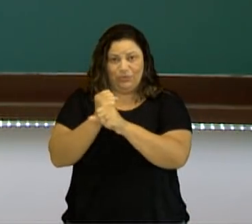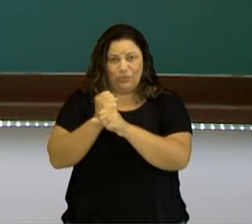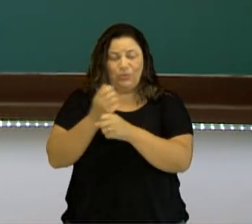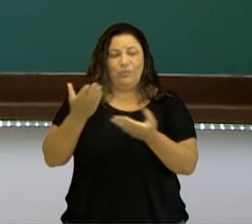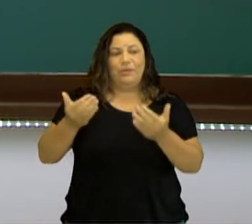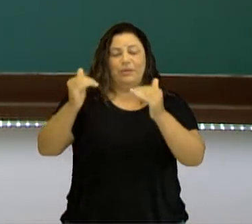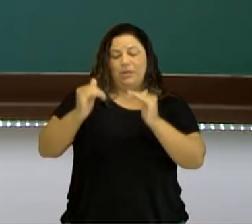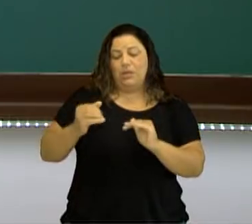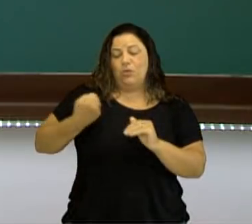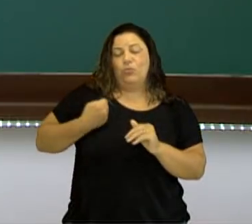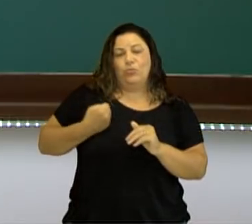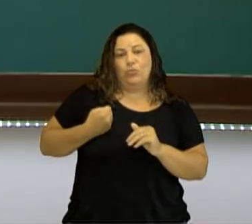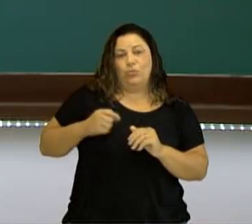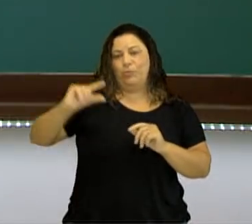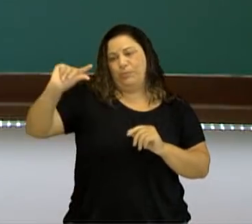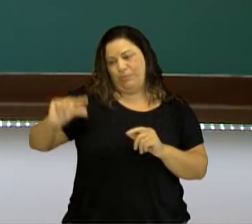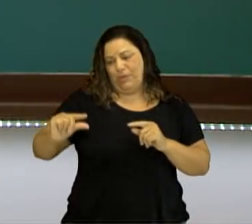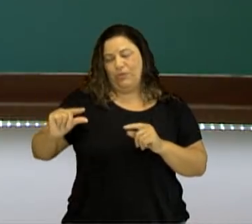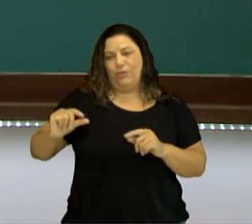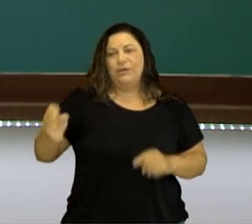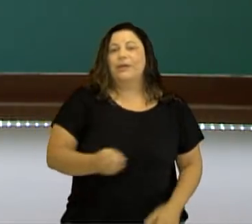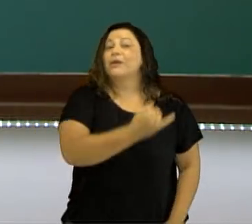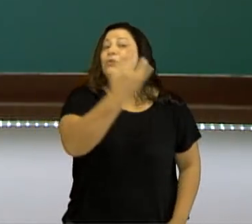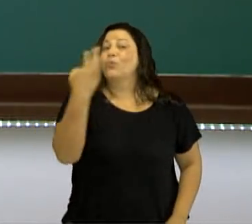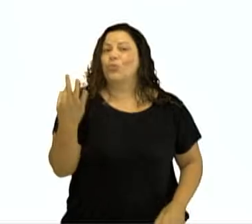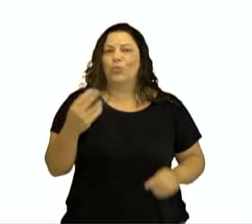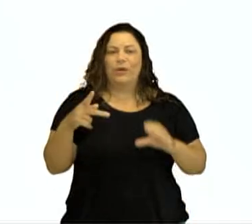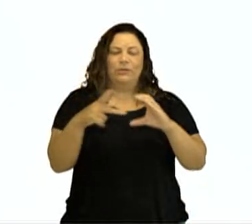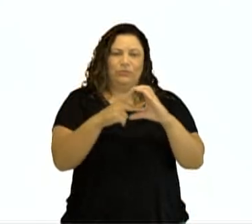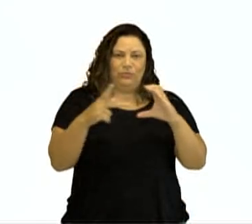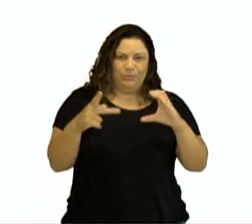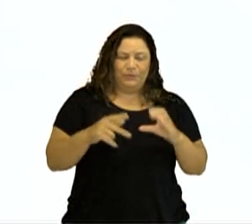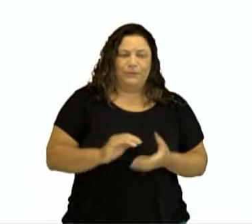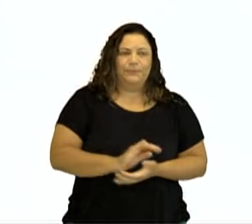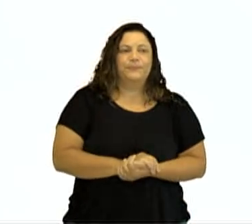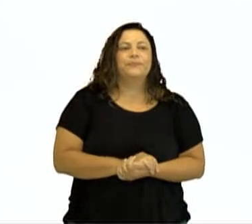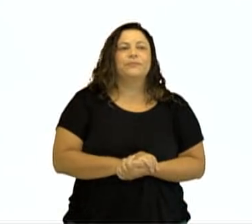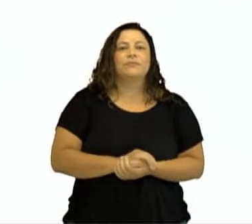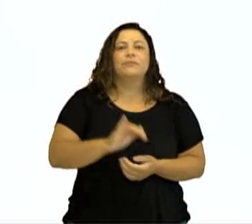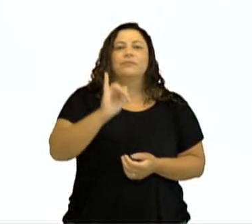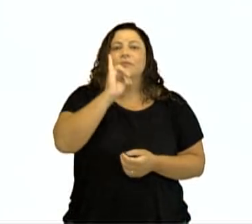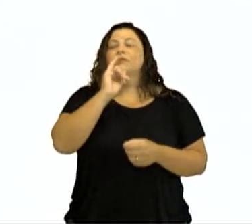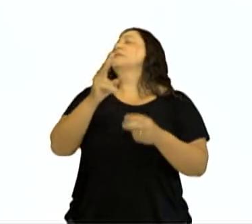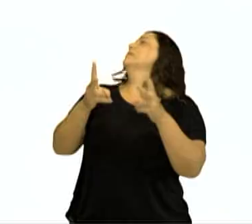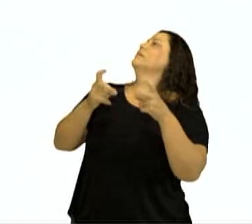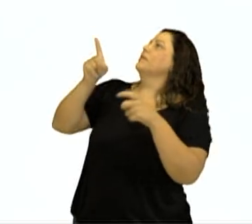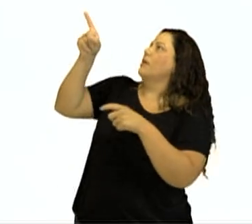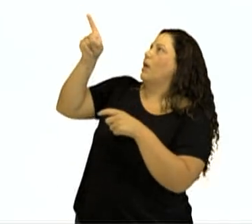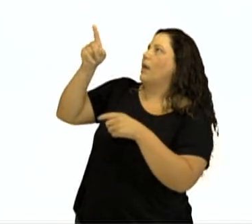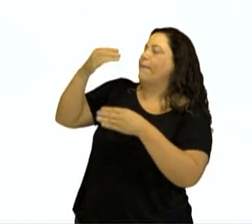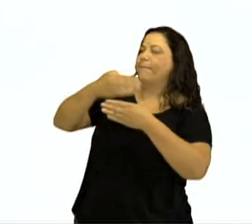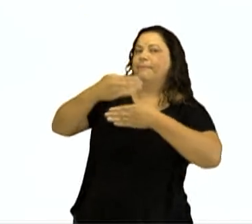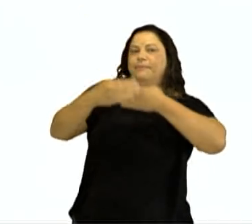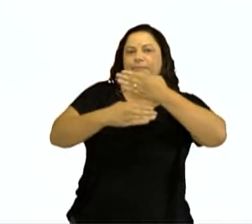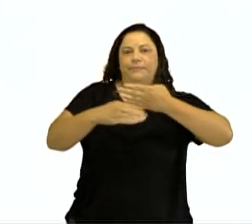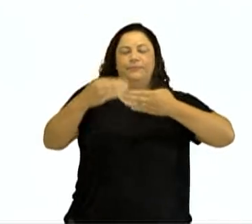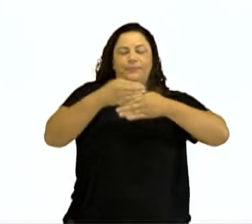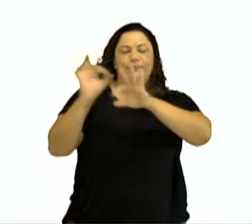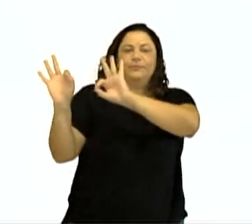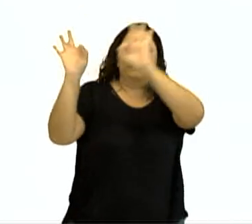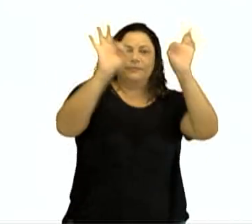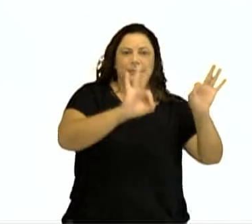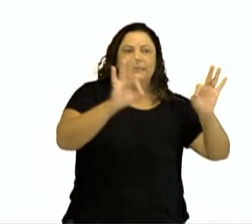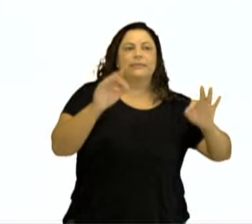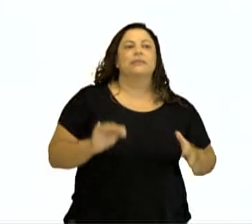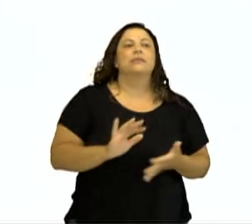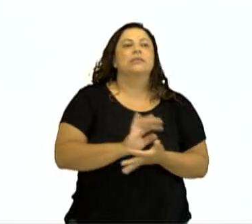menor é a quantidade de prótons. Olha lá, pessoal, o cálcio aqui, ó.